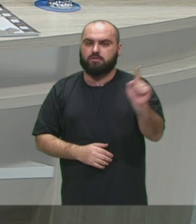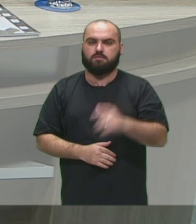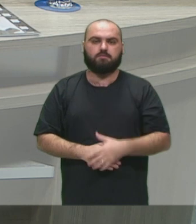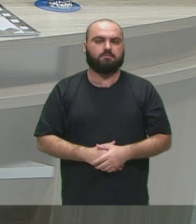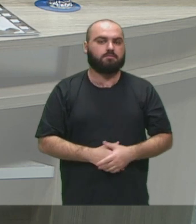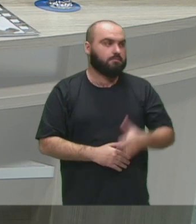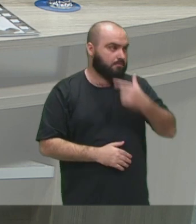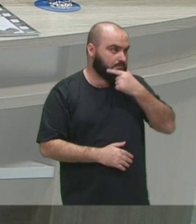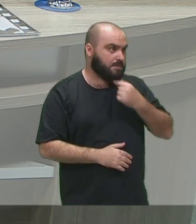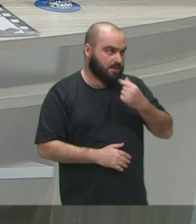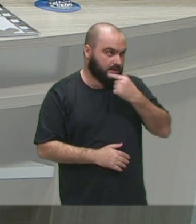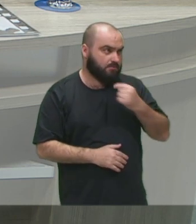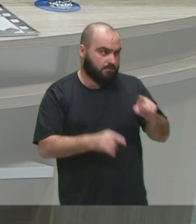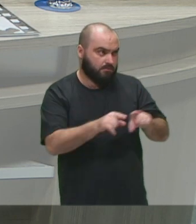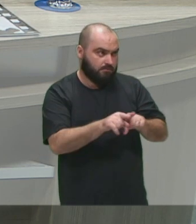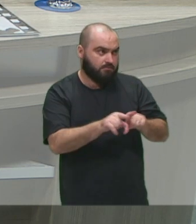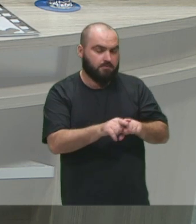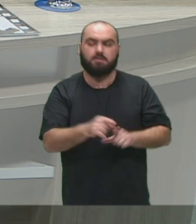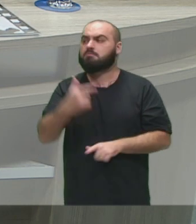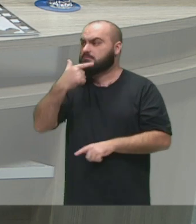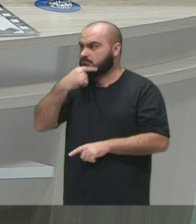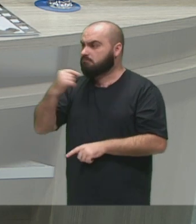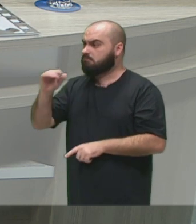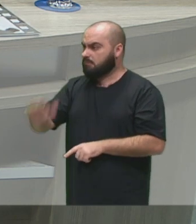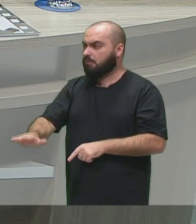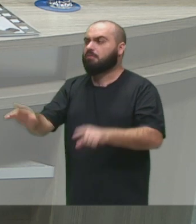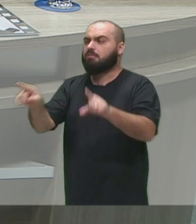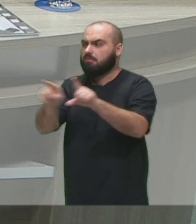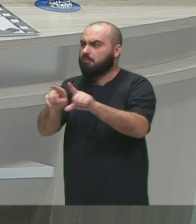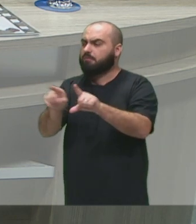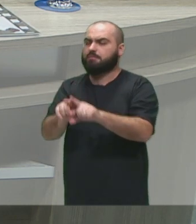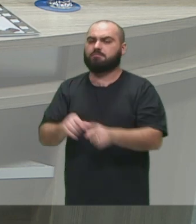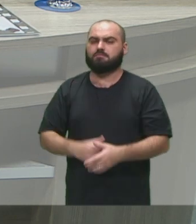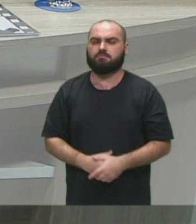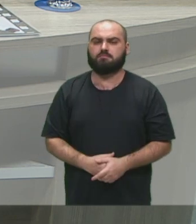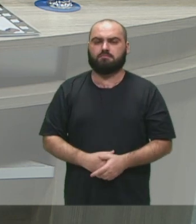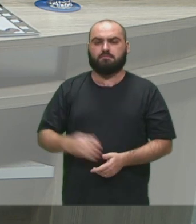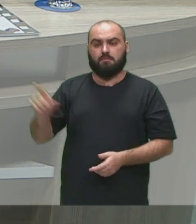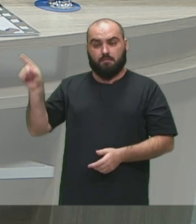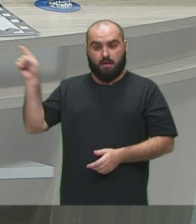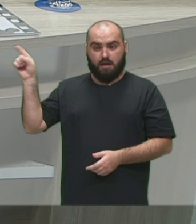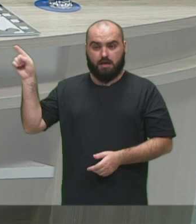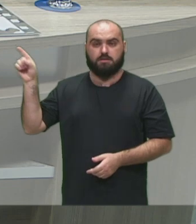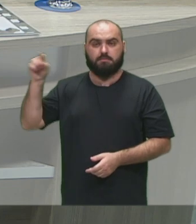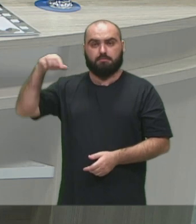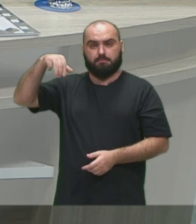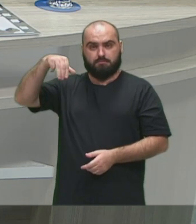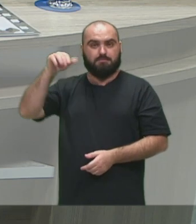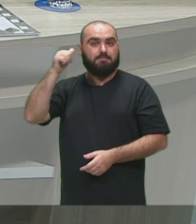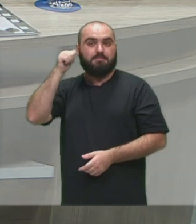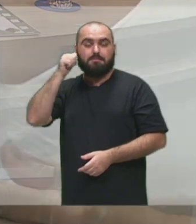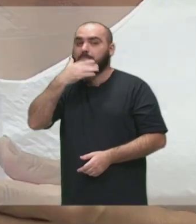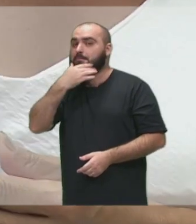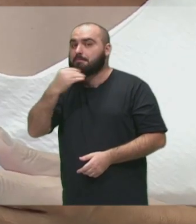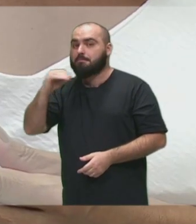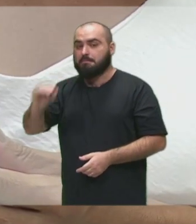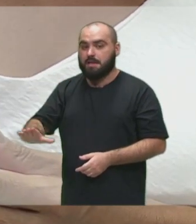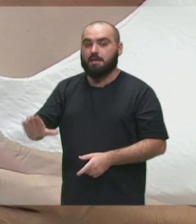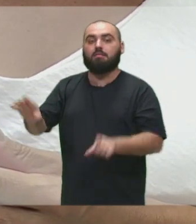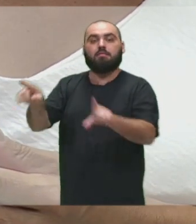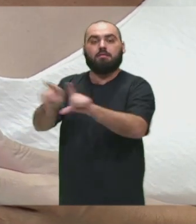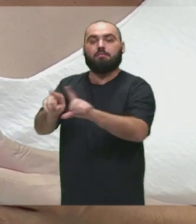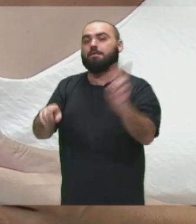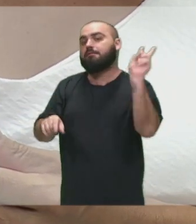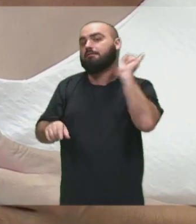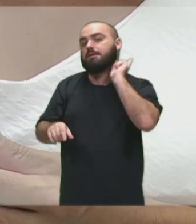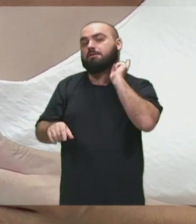também, né? Porque eles também são vítimas de abuso sexual. Essa obra, com o título Meninos Também São Vítimas, ela conta a história